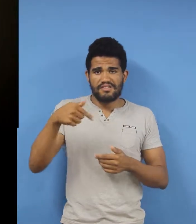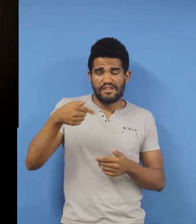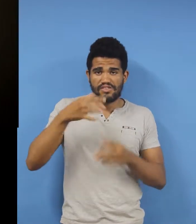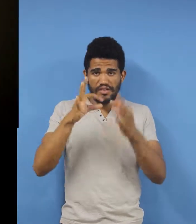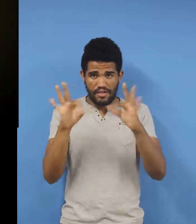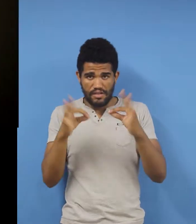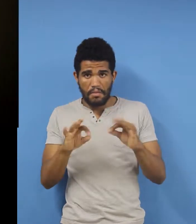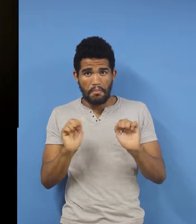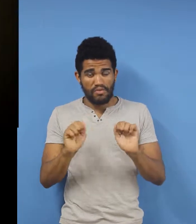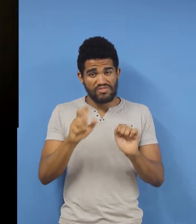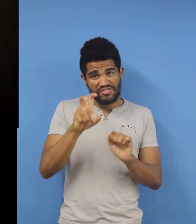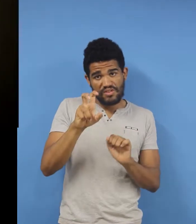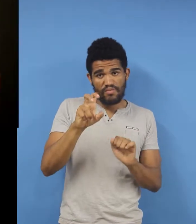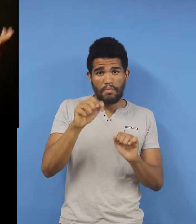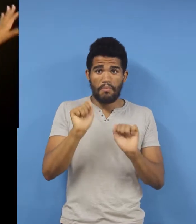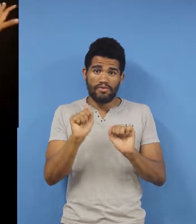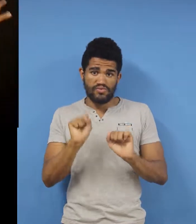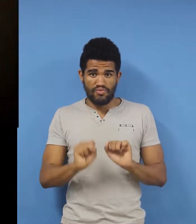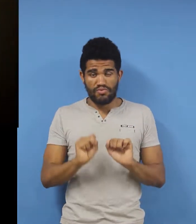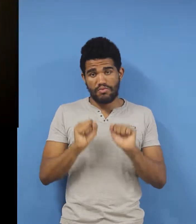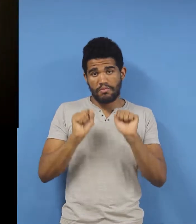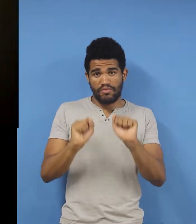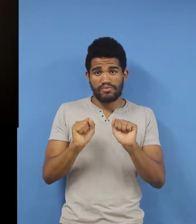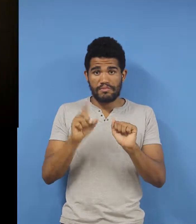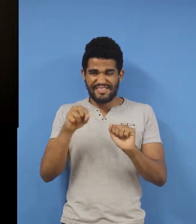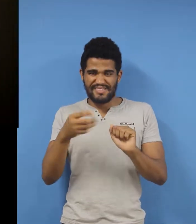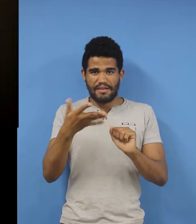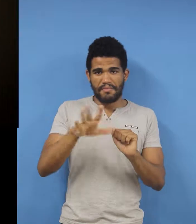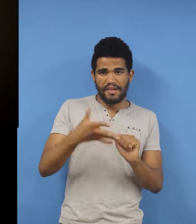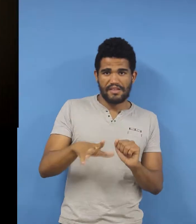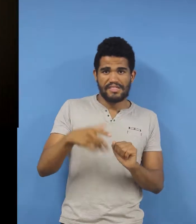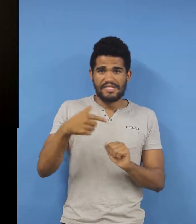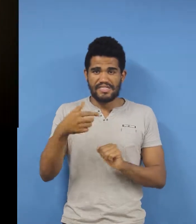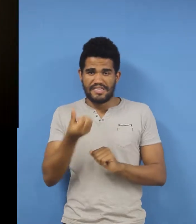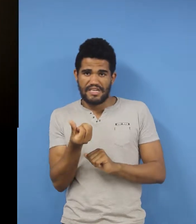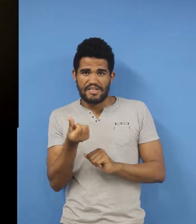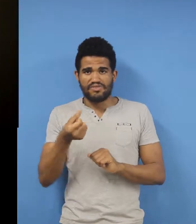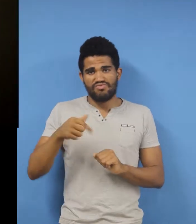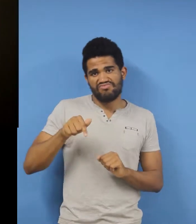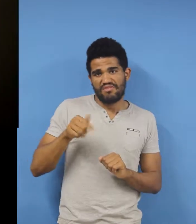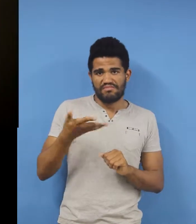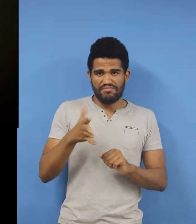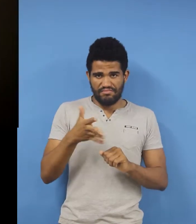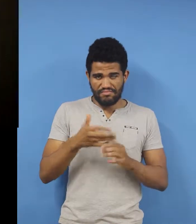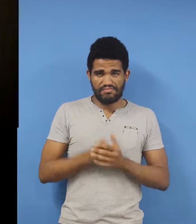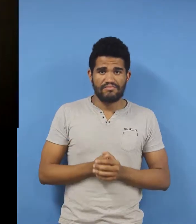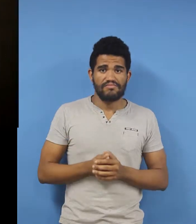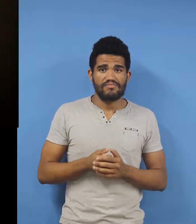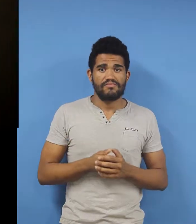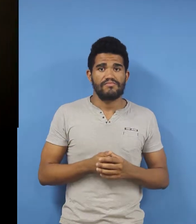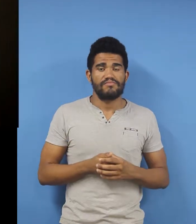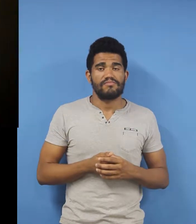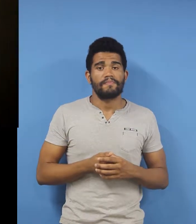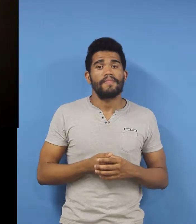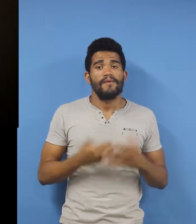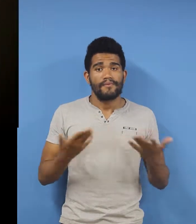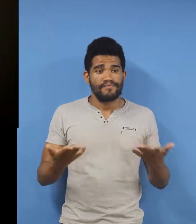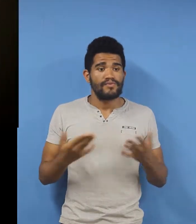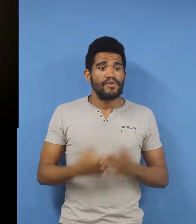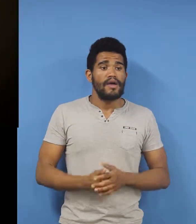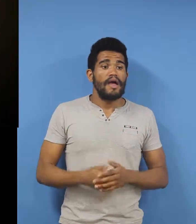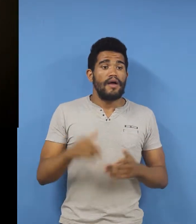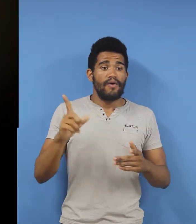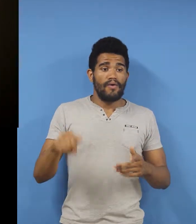Uma redação com 2 parágrafos de desenvolvimento, cada um tem em média 6 a 7 linhas, tá? Pode ter 5? Pode. Pode ter 8? Pode. Mas essa é a